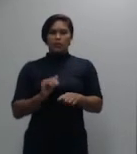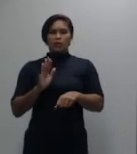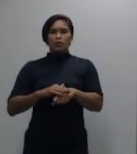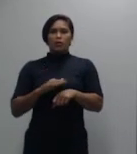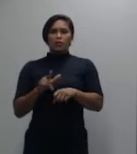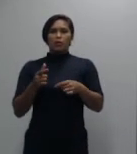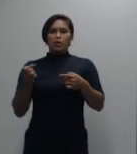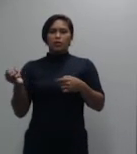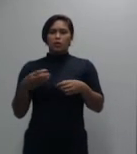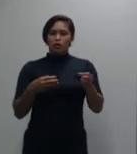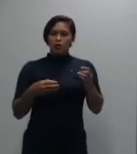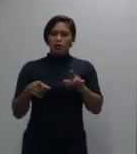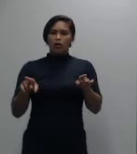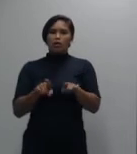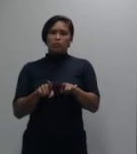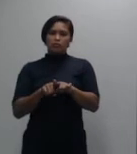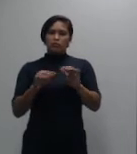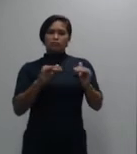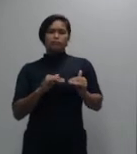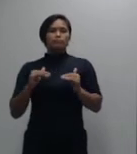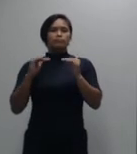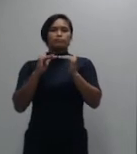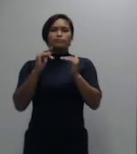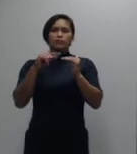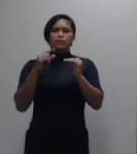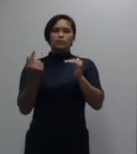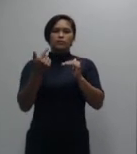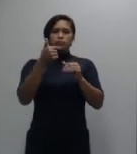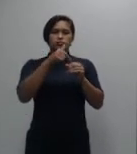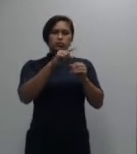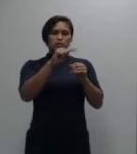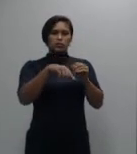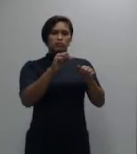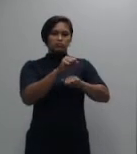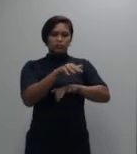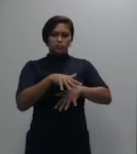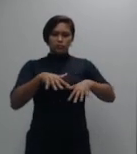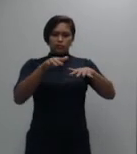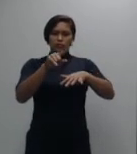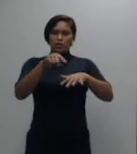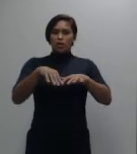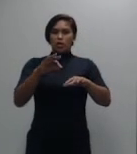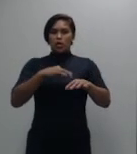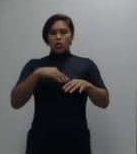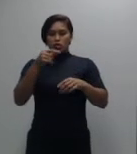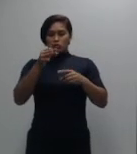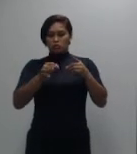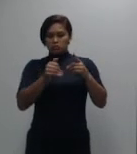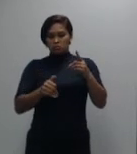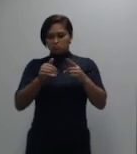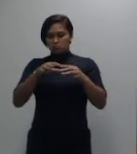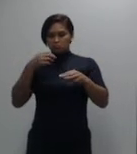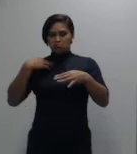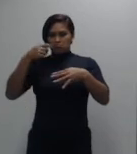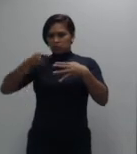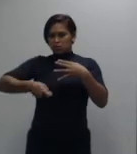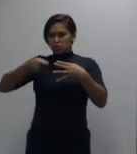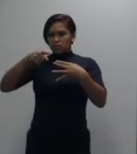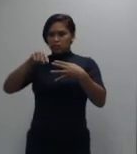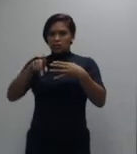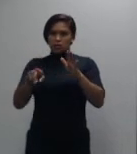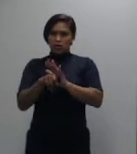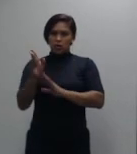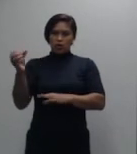novos penteados do foram instaurados e remetido para livre distribuição entre os membros dessa porque pode respondente original novas